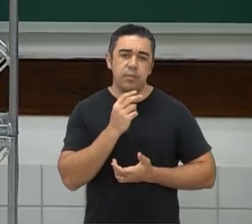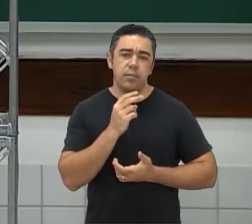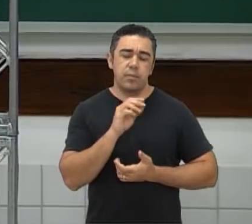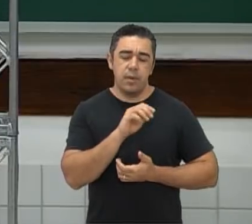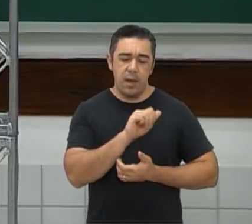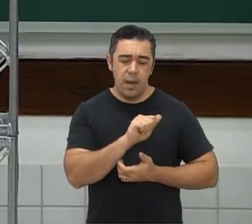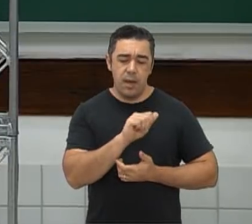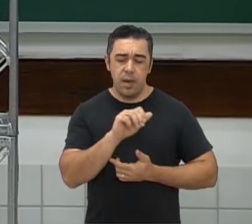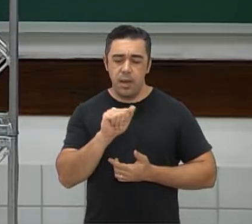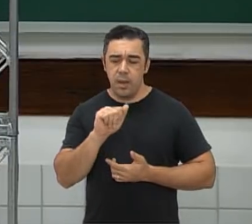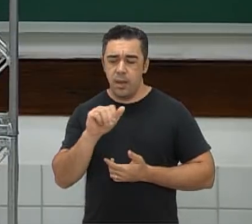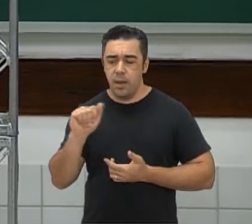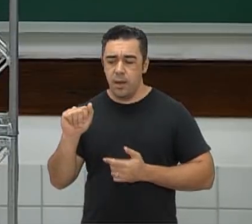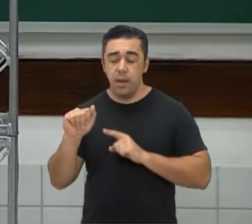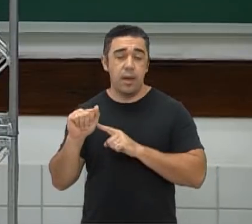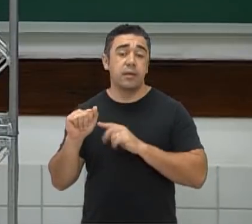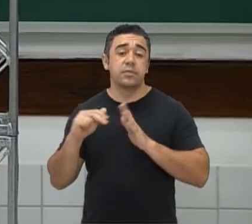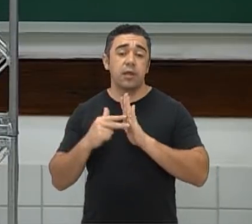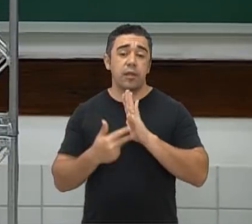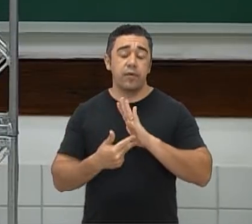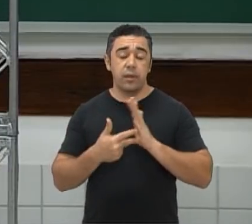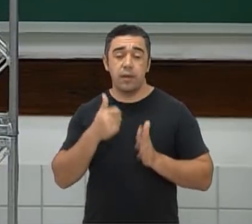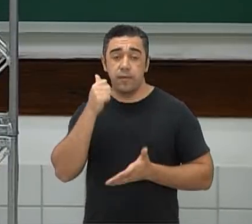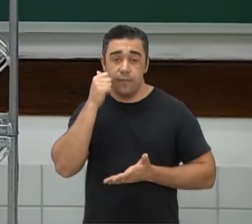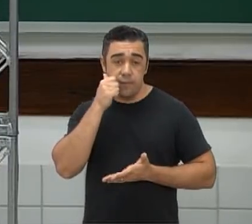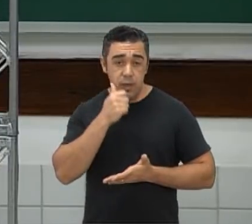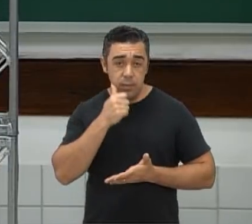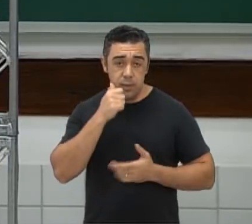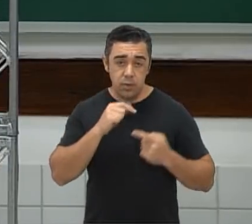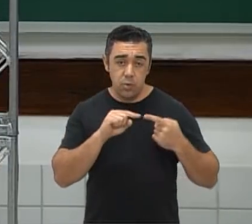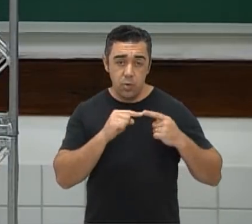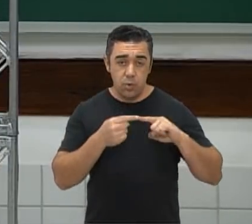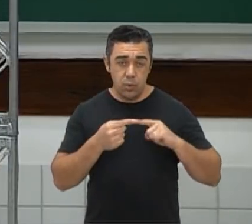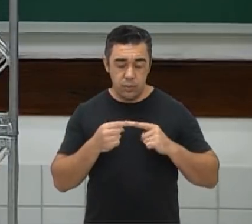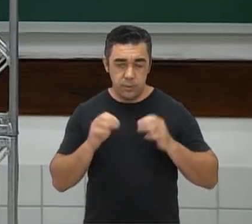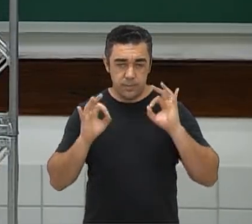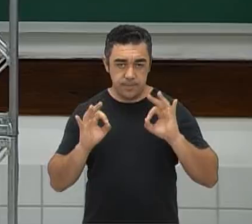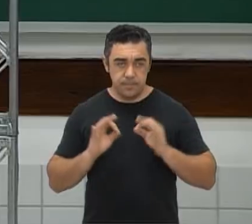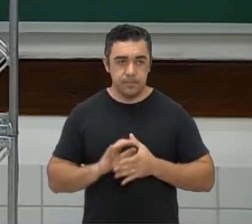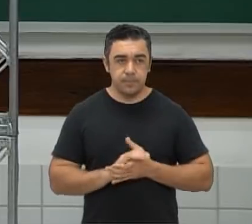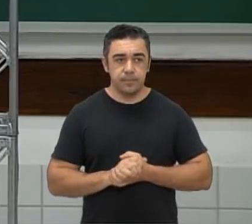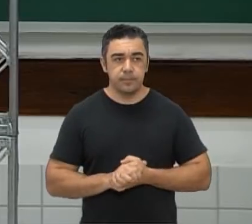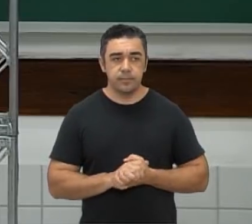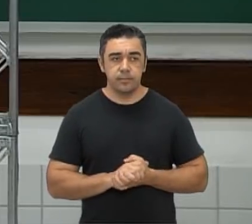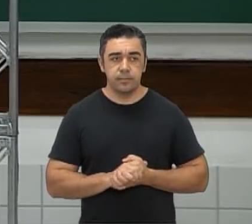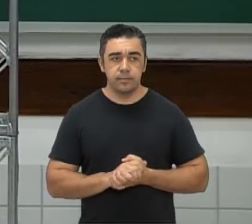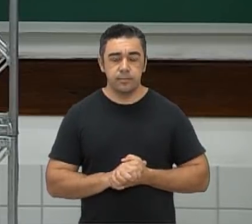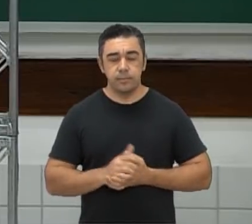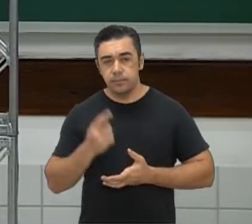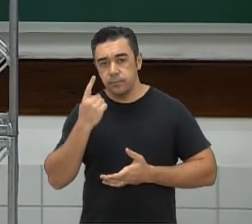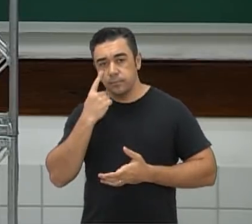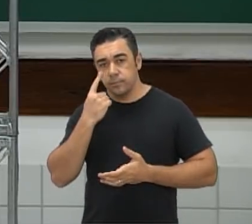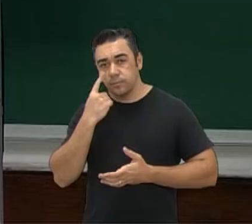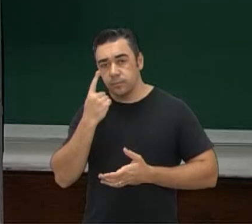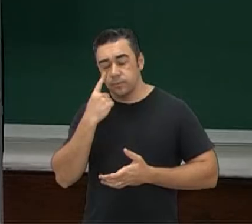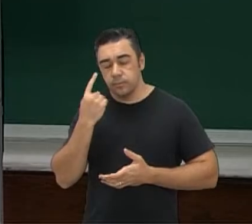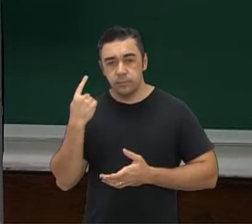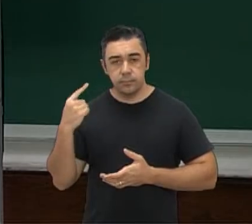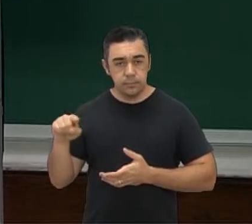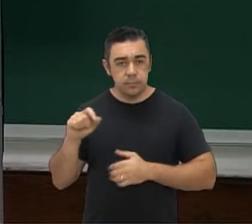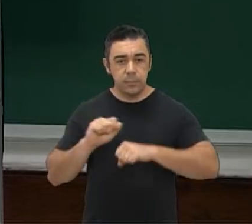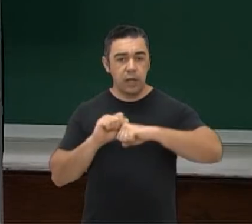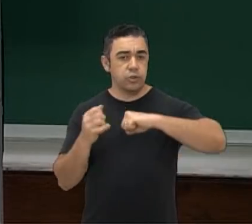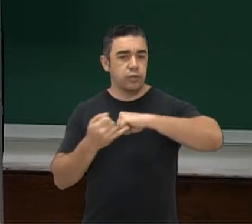bonita, completa, a gente tem ali o feminino, certo? Para fazer a concordância nominal, tá? Vamos para agora